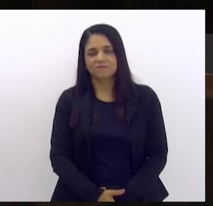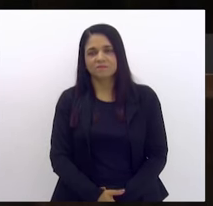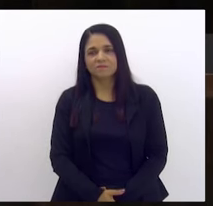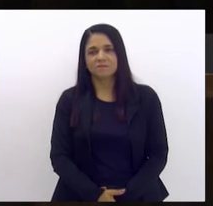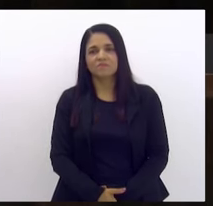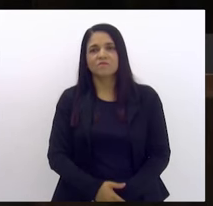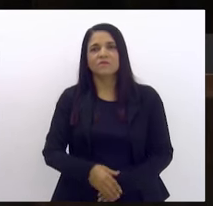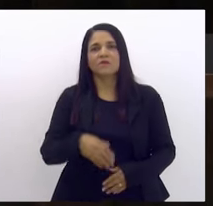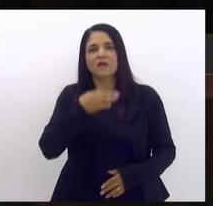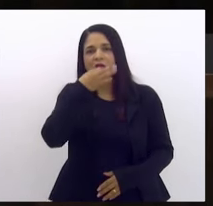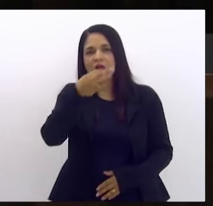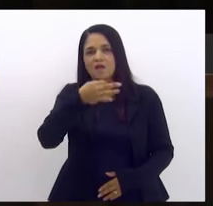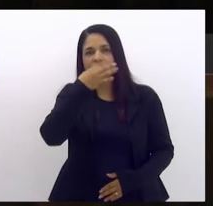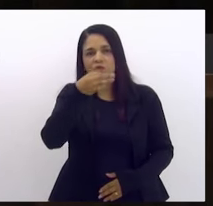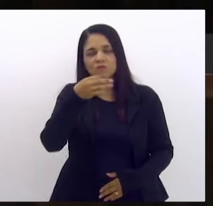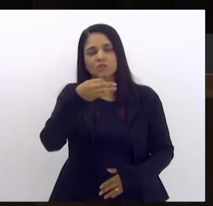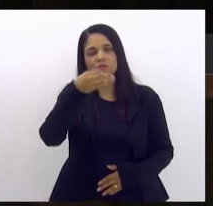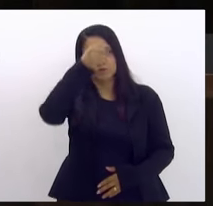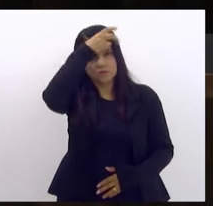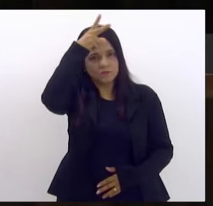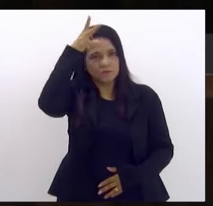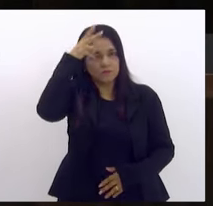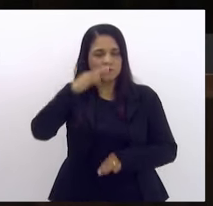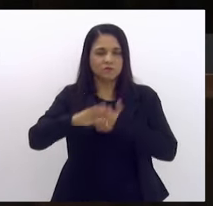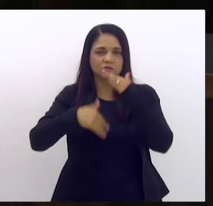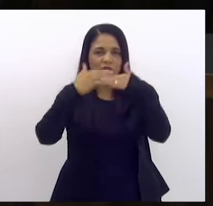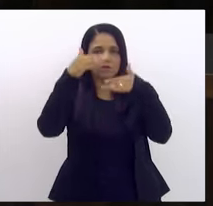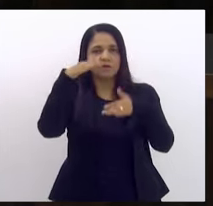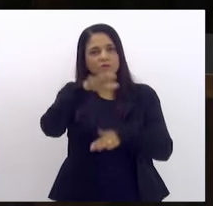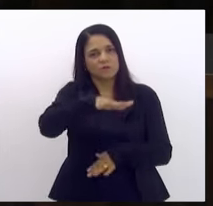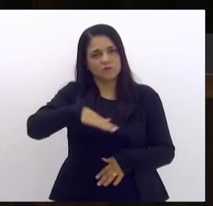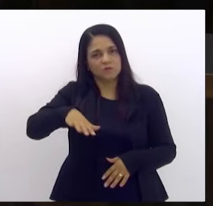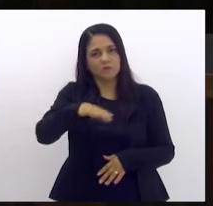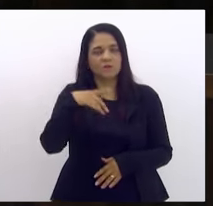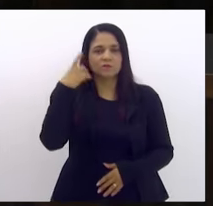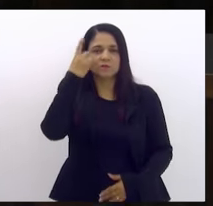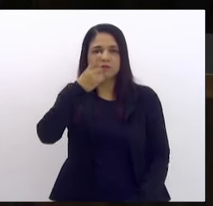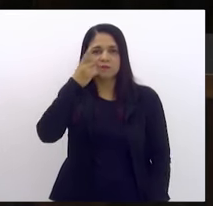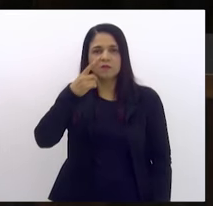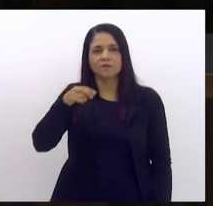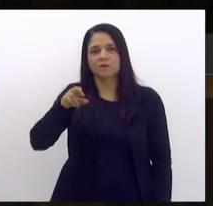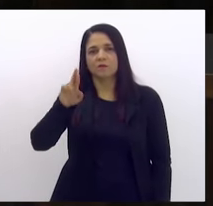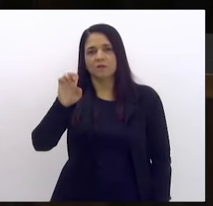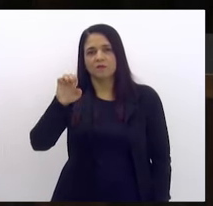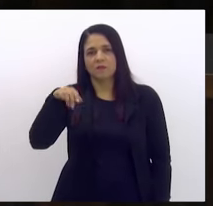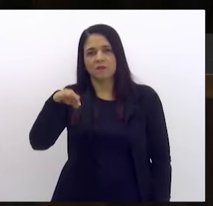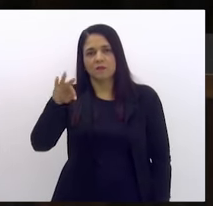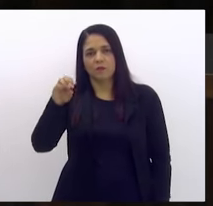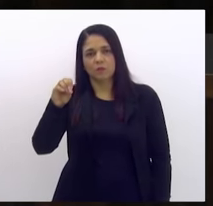Assunto Municipal de Desenvolvimento Regional. Nosso nobre deputado Renato Machado.